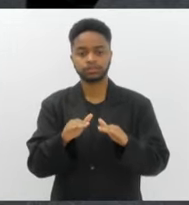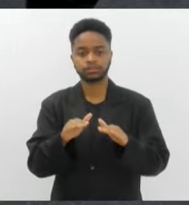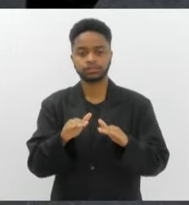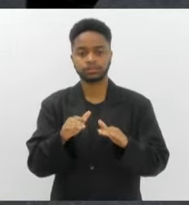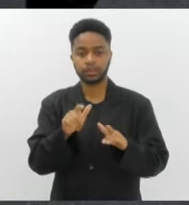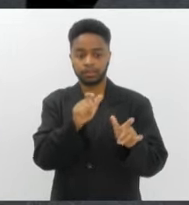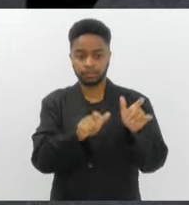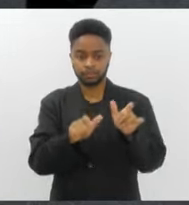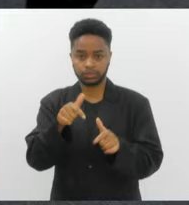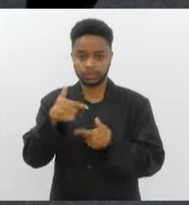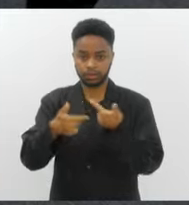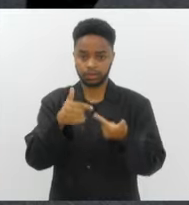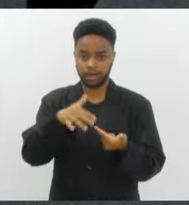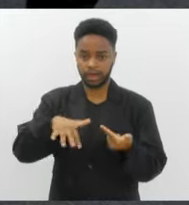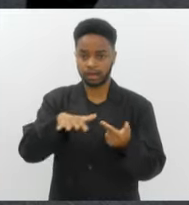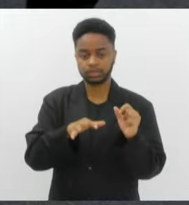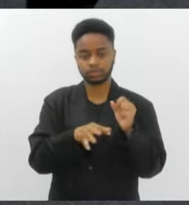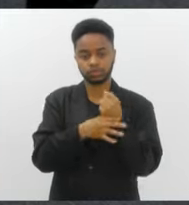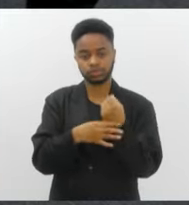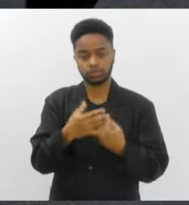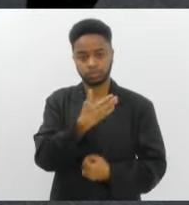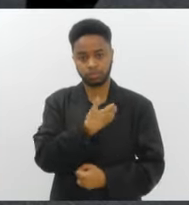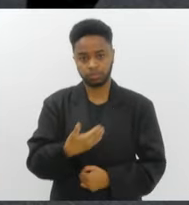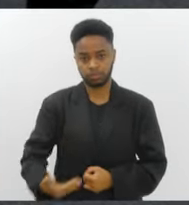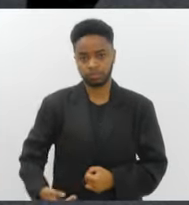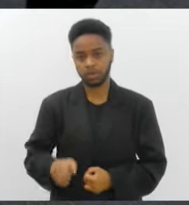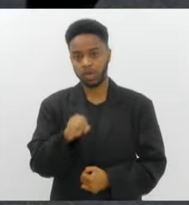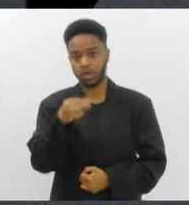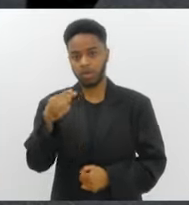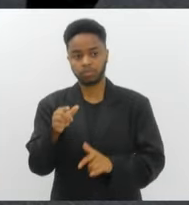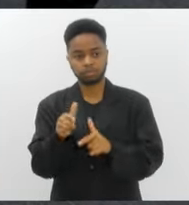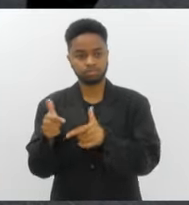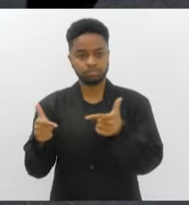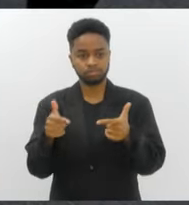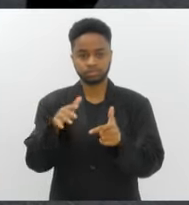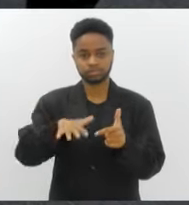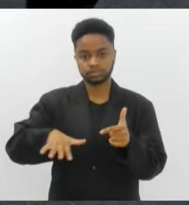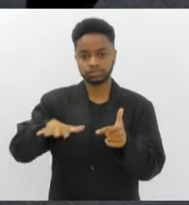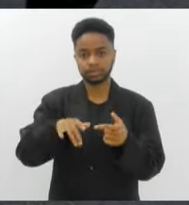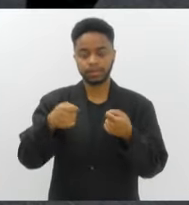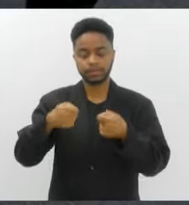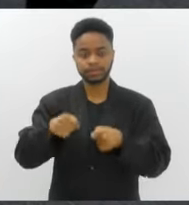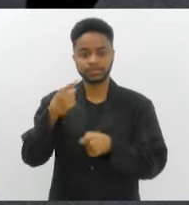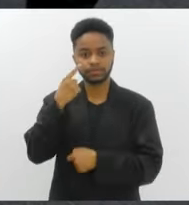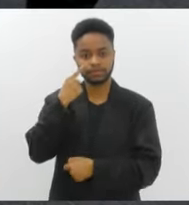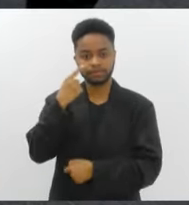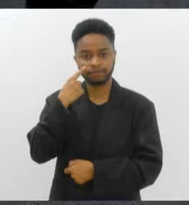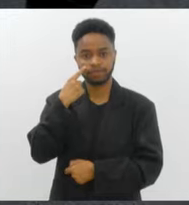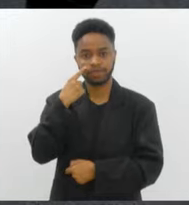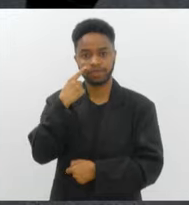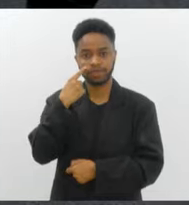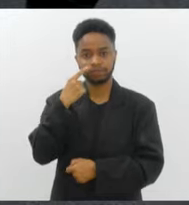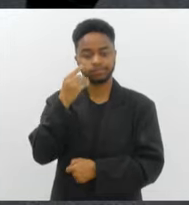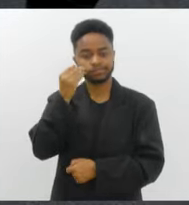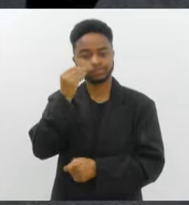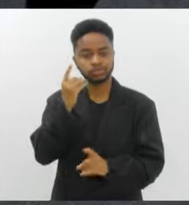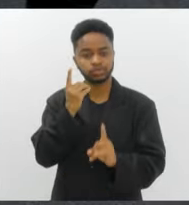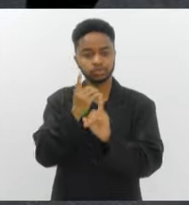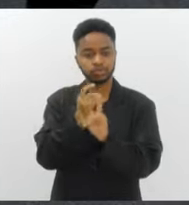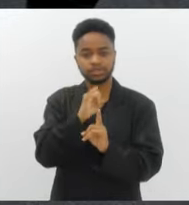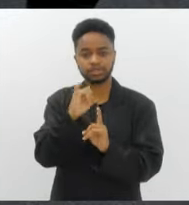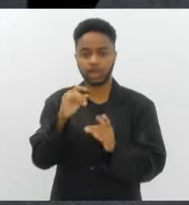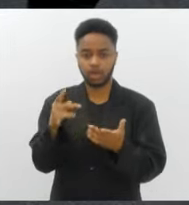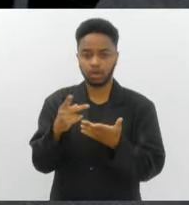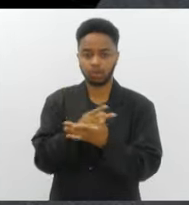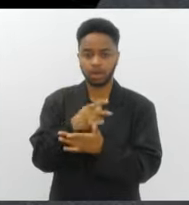da segurança pública ou outros que têm que verificar esse abuso moral,